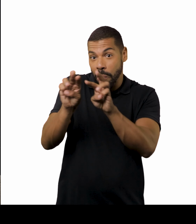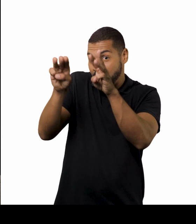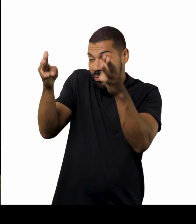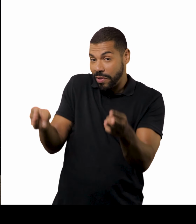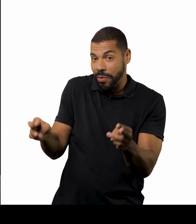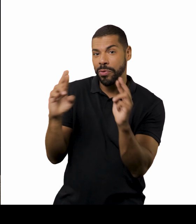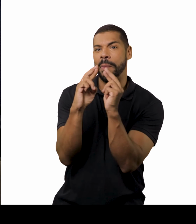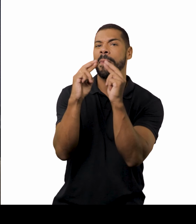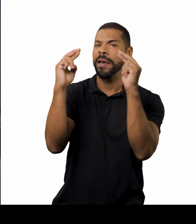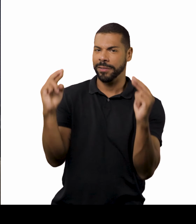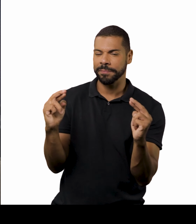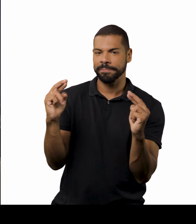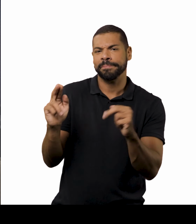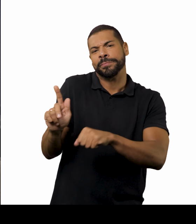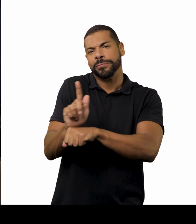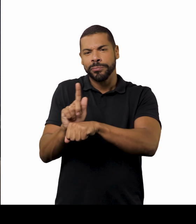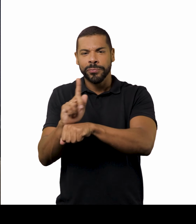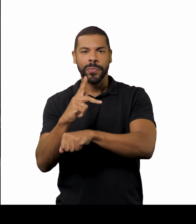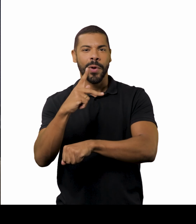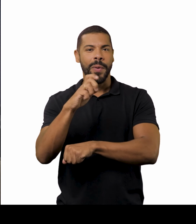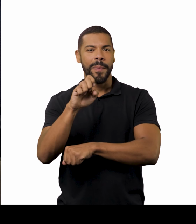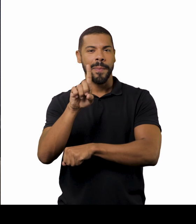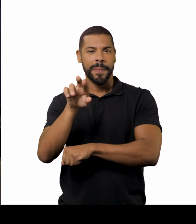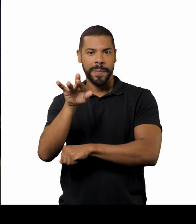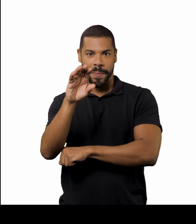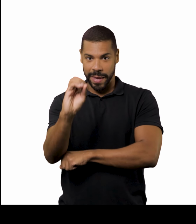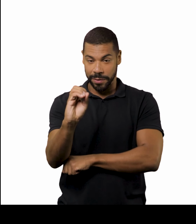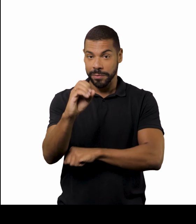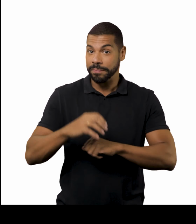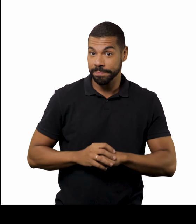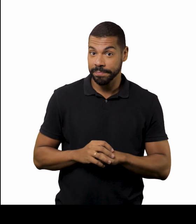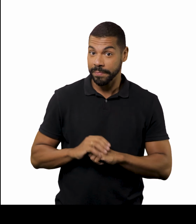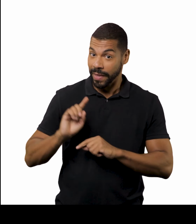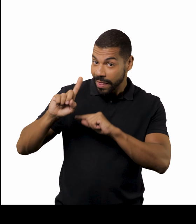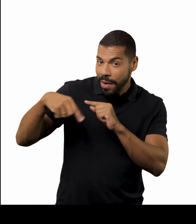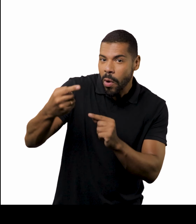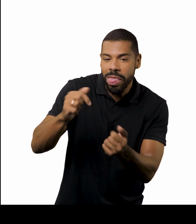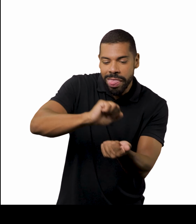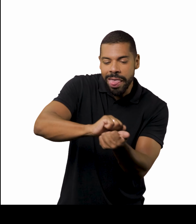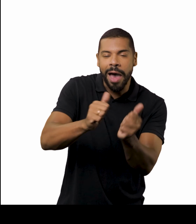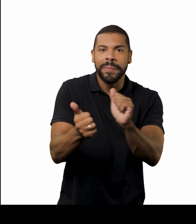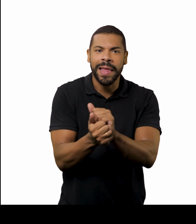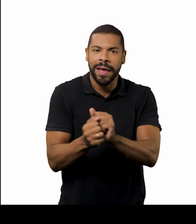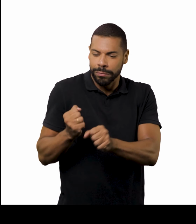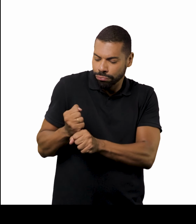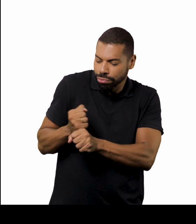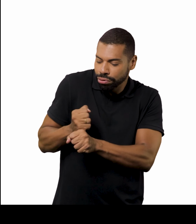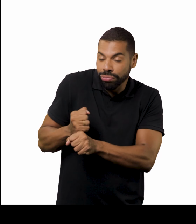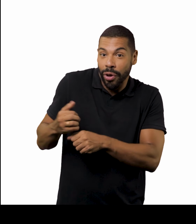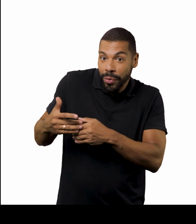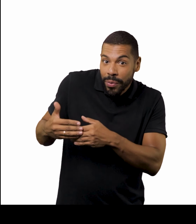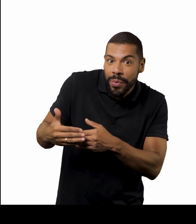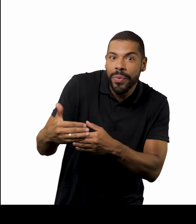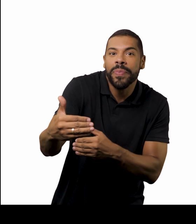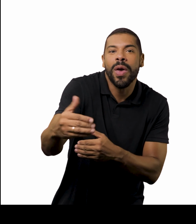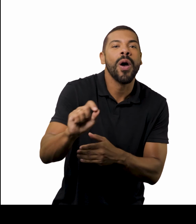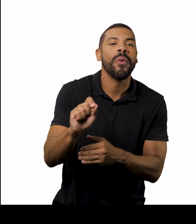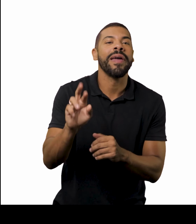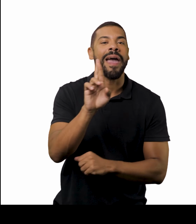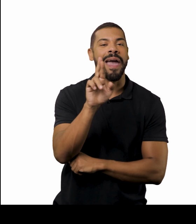né? Também com a gestão do Pietro Maria Bardi. Temos então uma releitura, depois de passados anos, com o